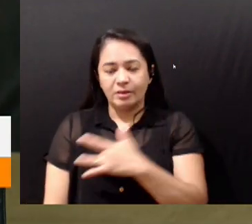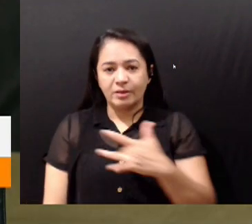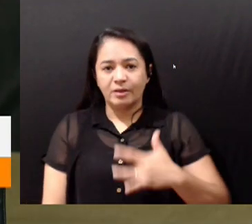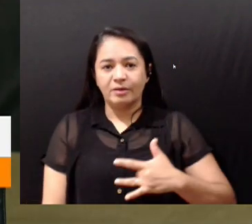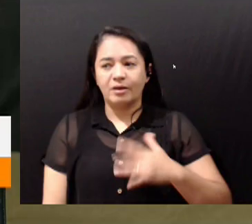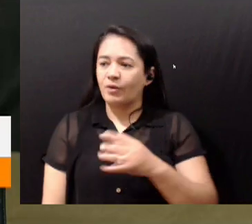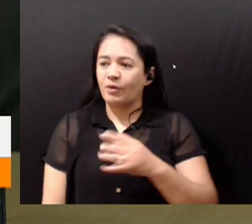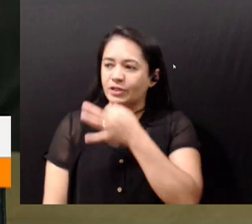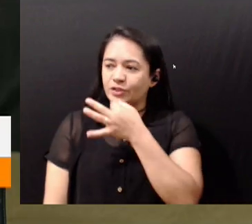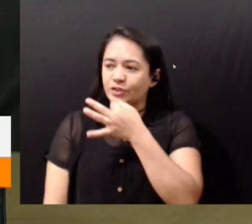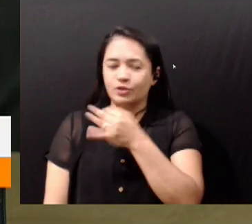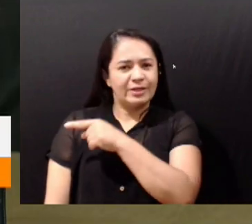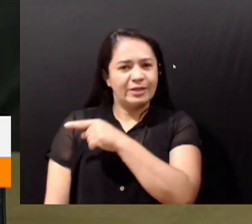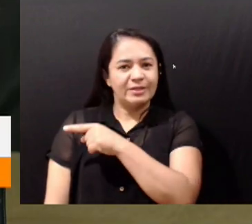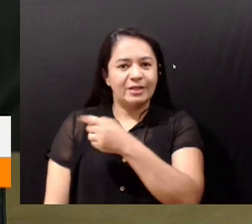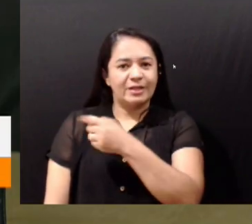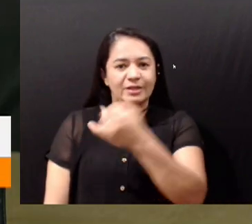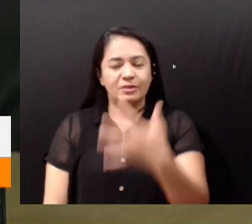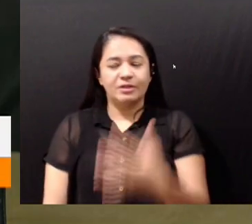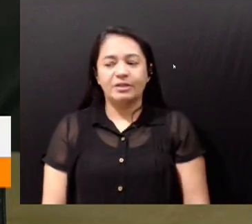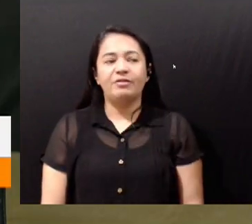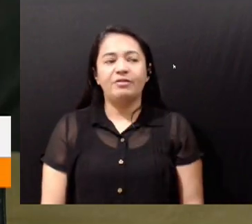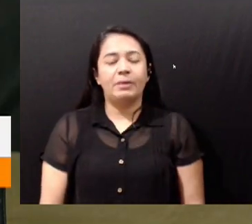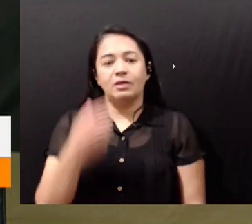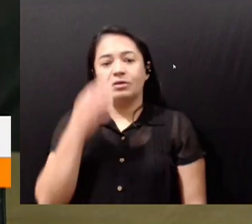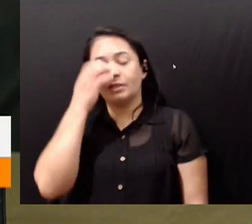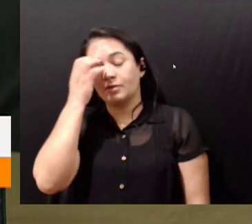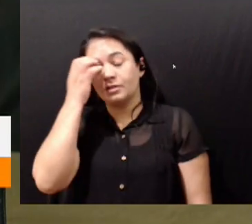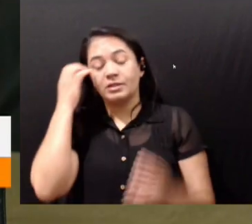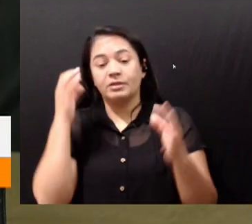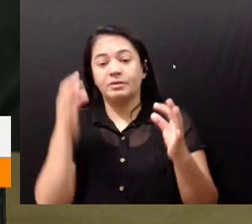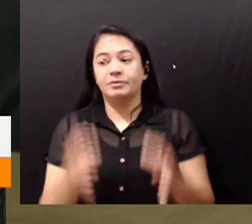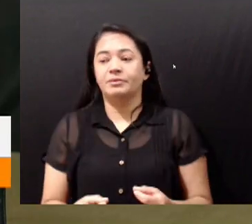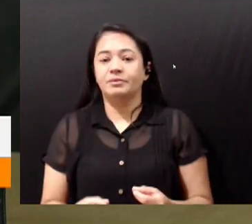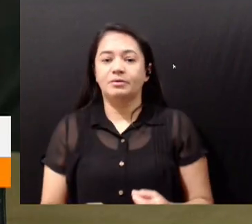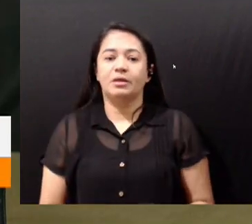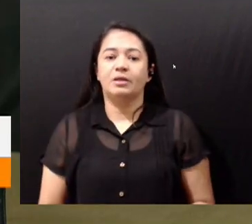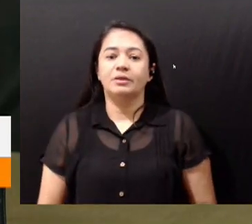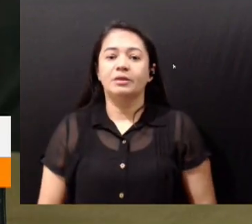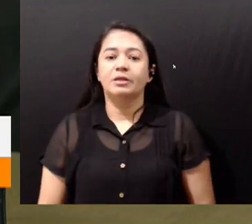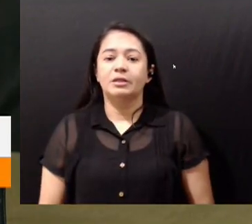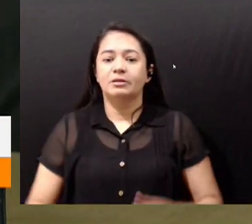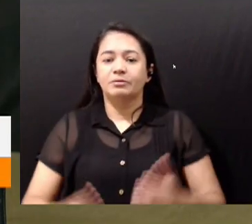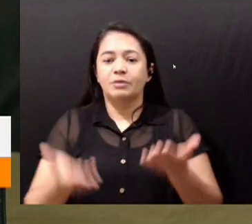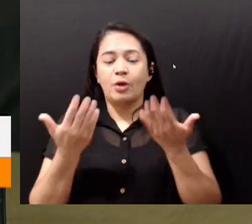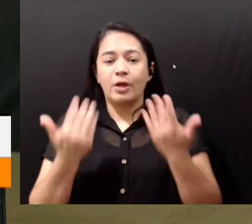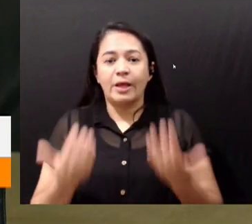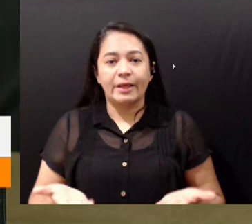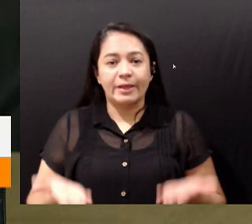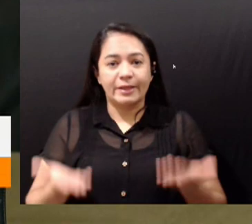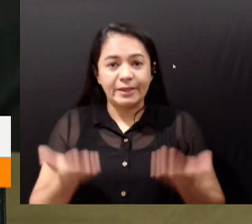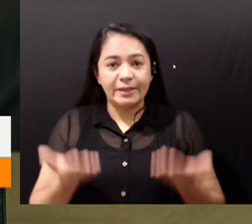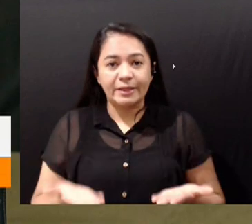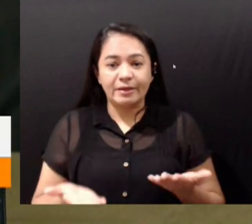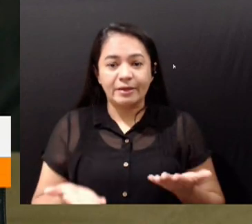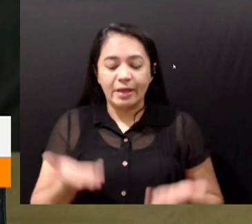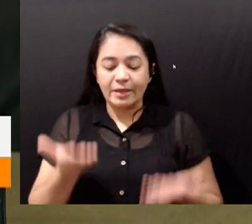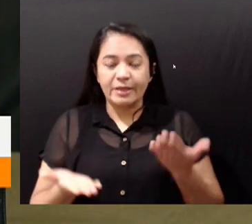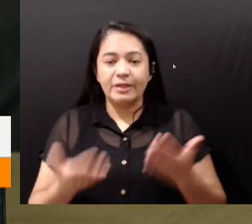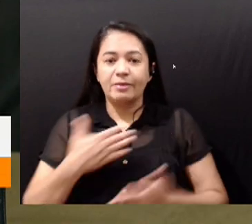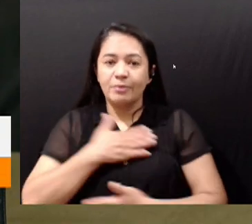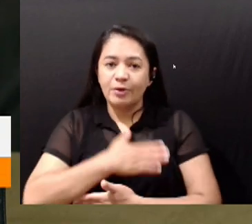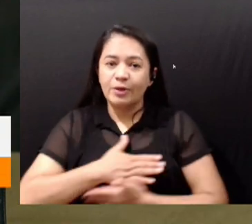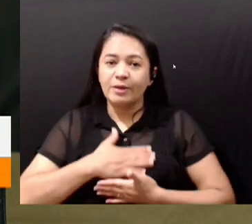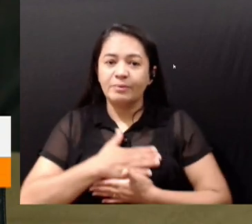falou, né? E adequada, que engloba acesso, cultura alimentar, equilíbrio e prazer, né? Agora eu pergunto,